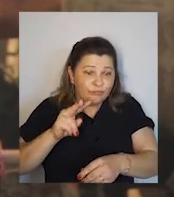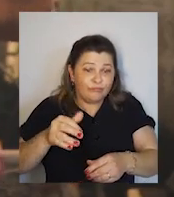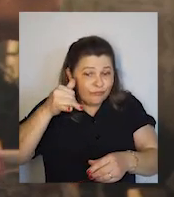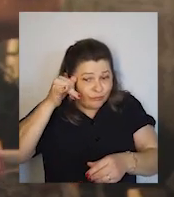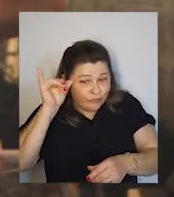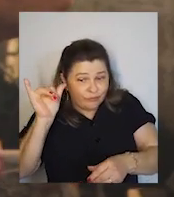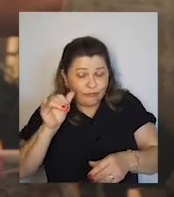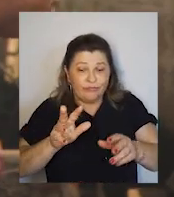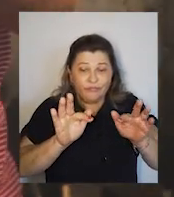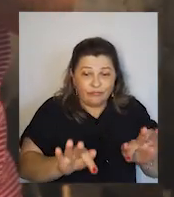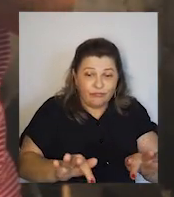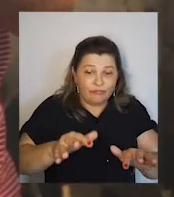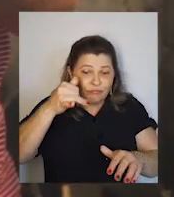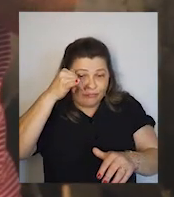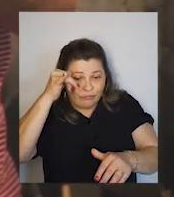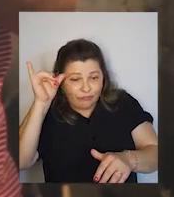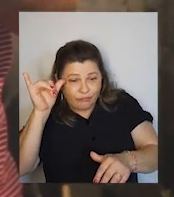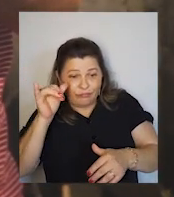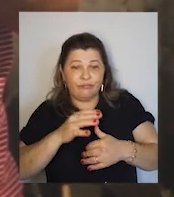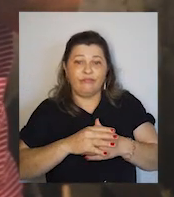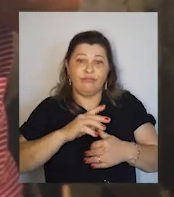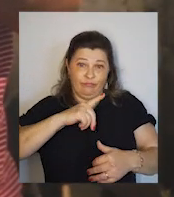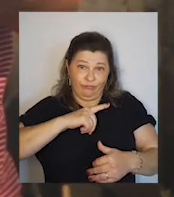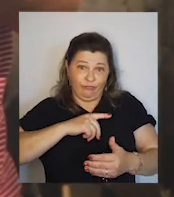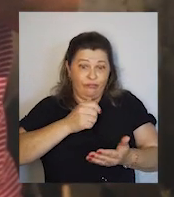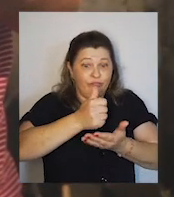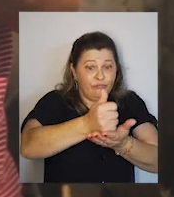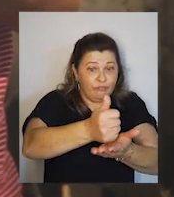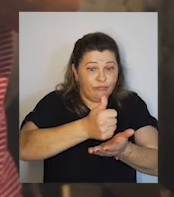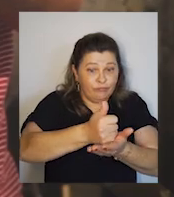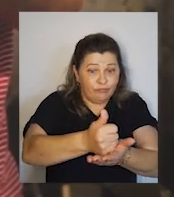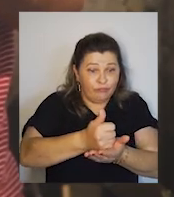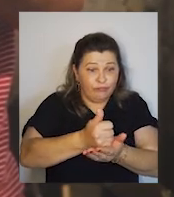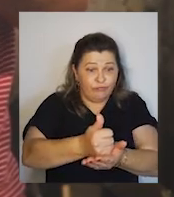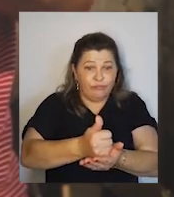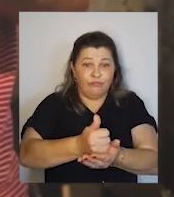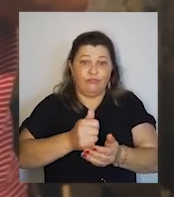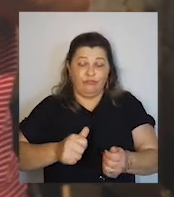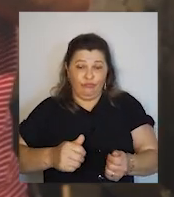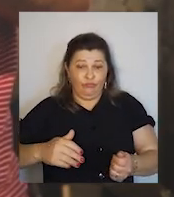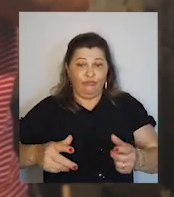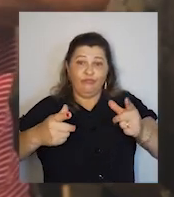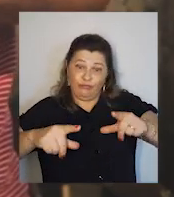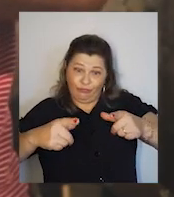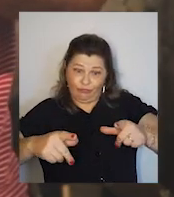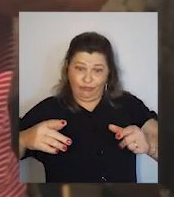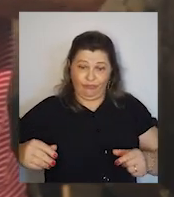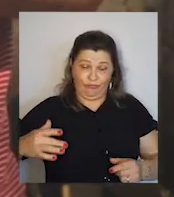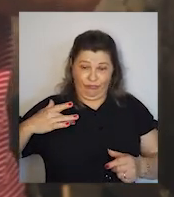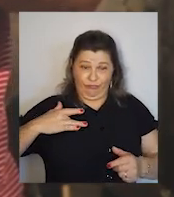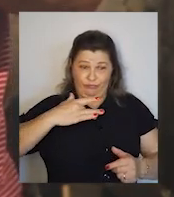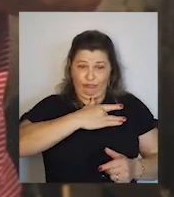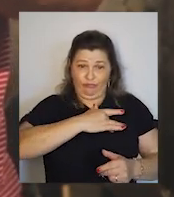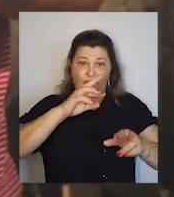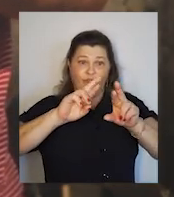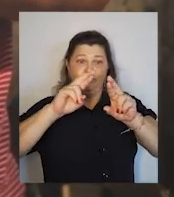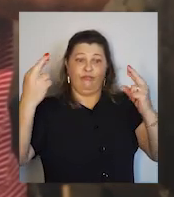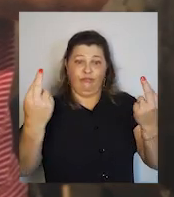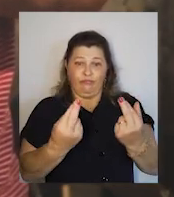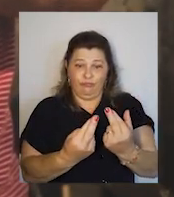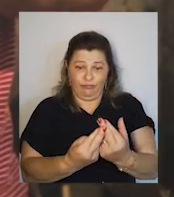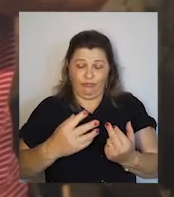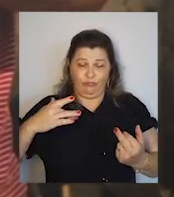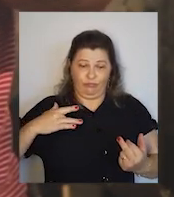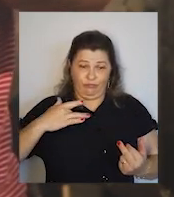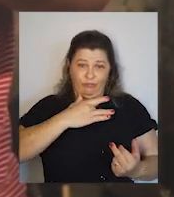e tudo mais, né? Nós temos um apoio muito grande aqui do nosso posto de saúde. Nós temos reuniões de saúde